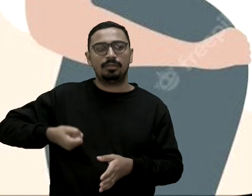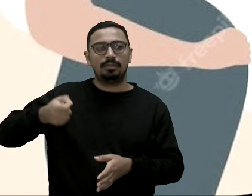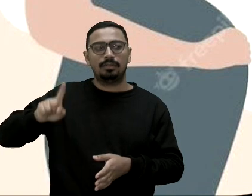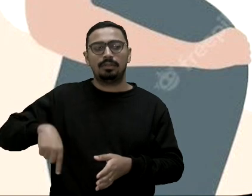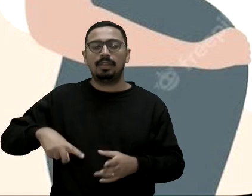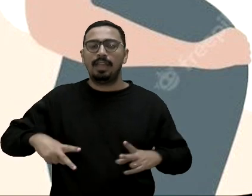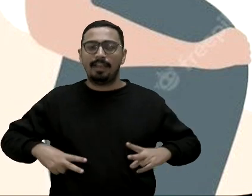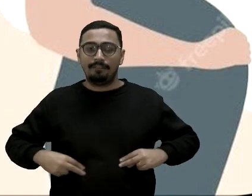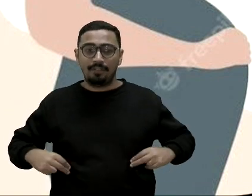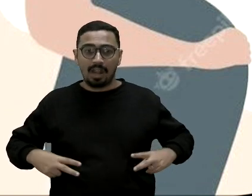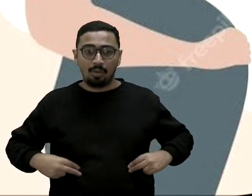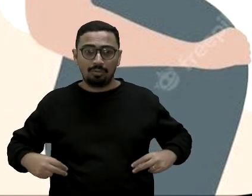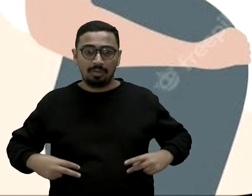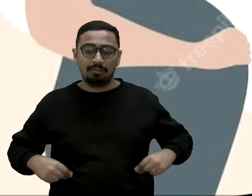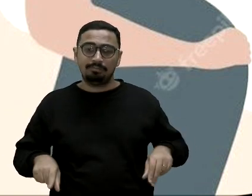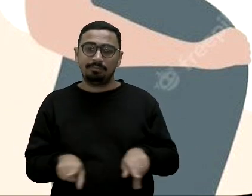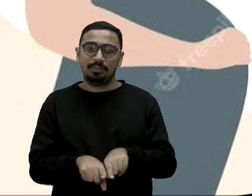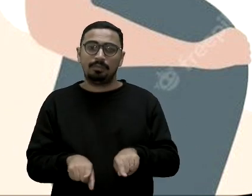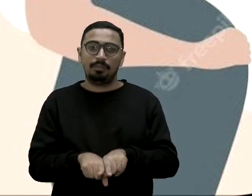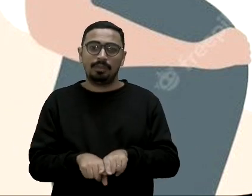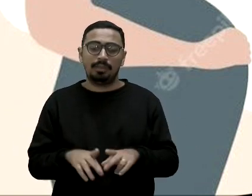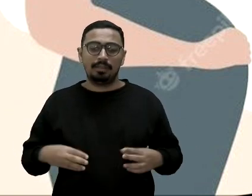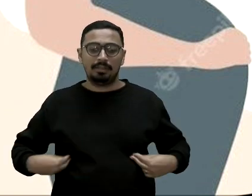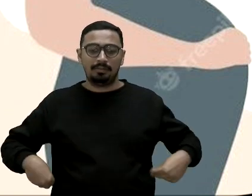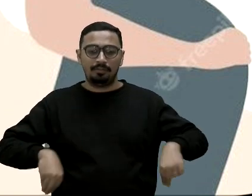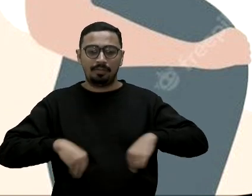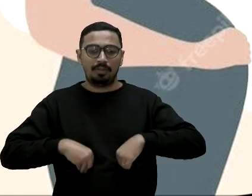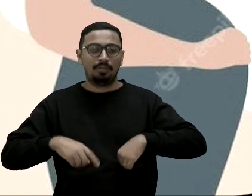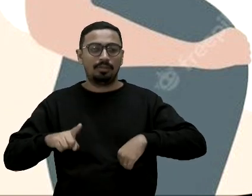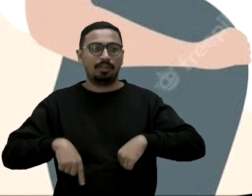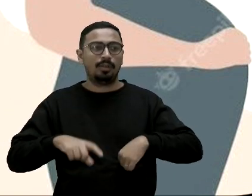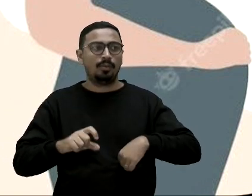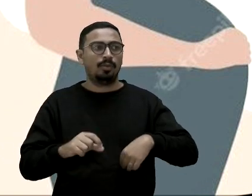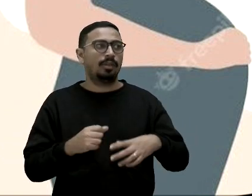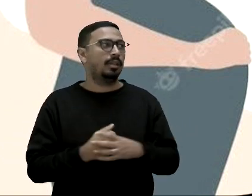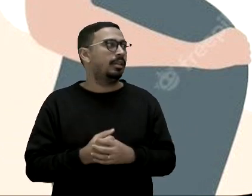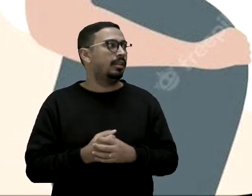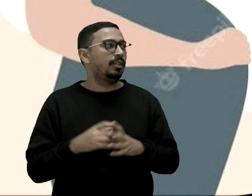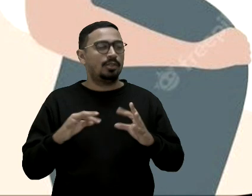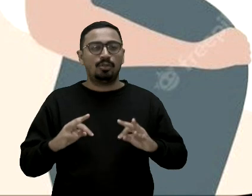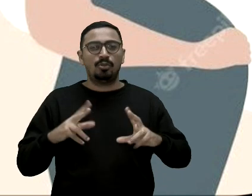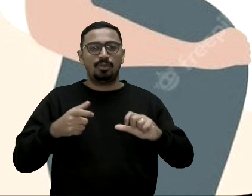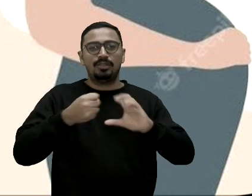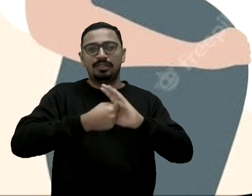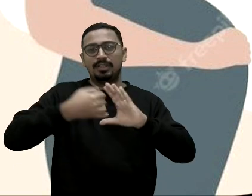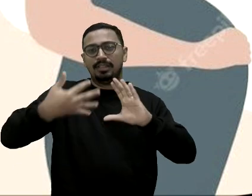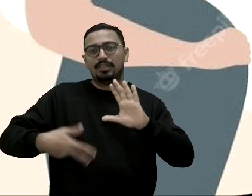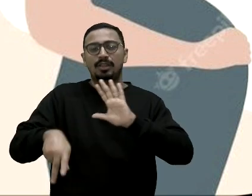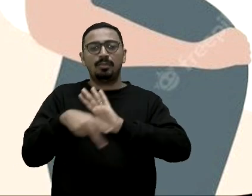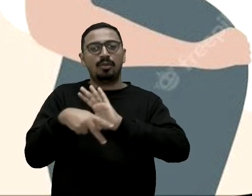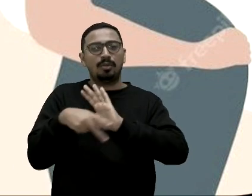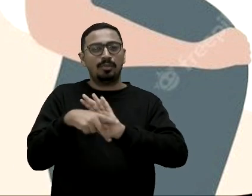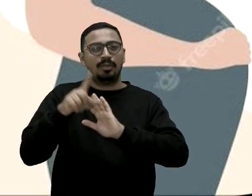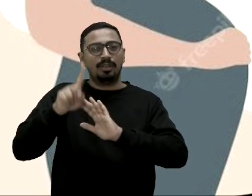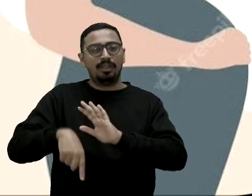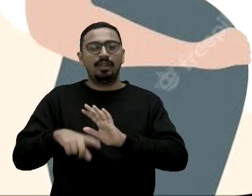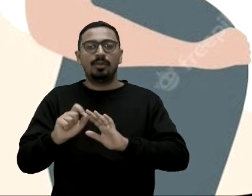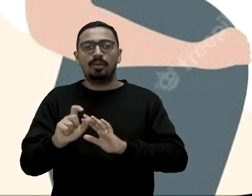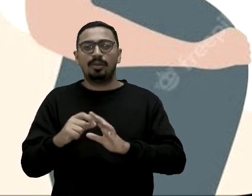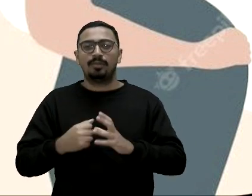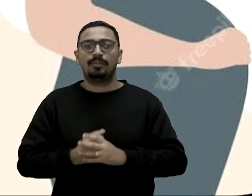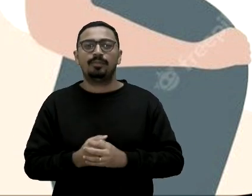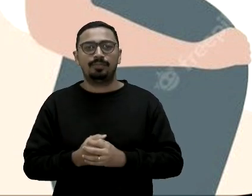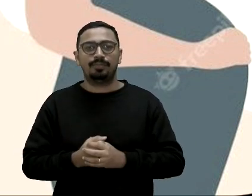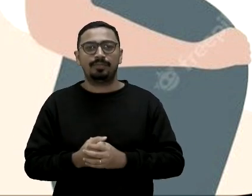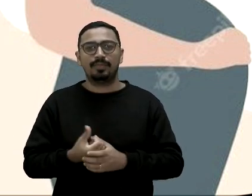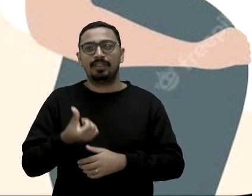pré-natal corretamente. Quando a gestante cumpre todos os critérios do Previne Brasil, que é realização pelo menos de